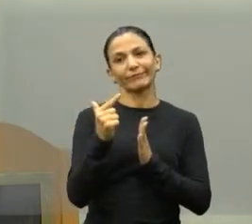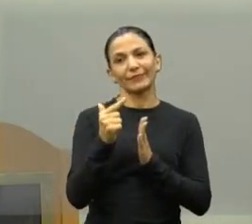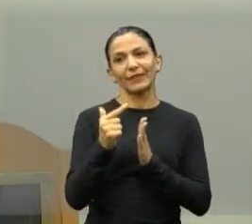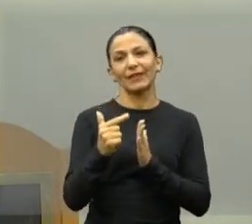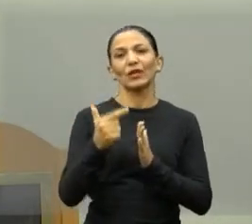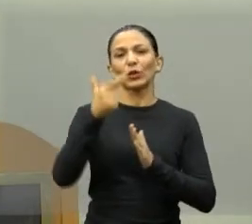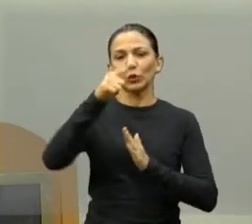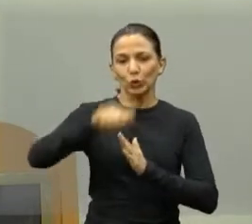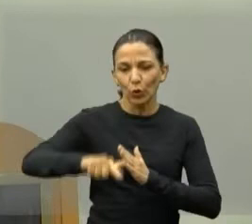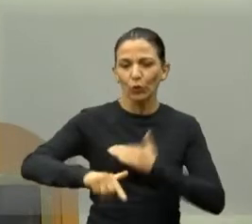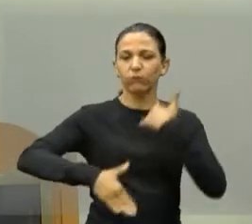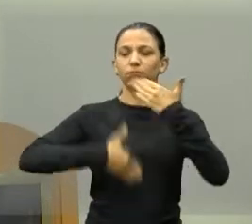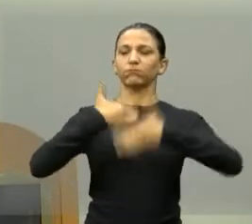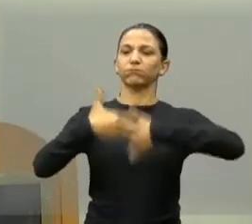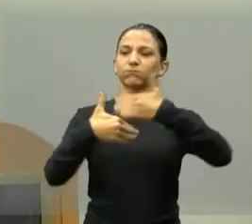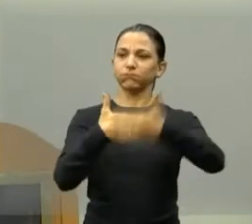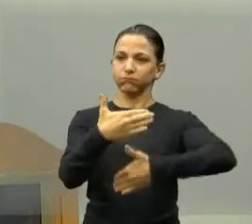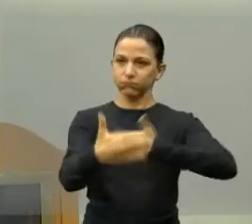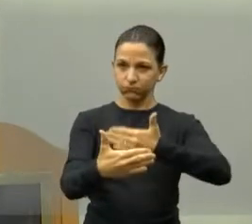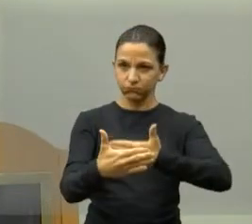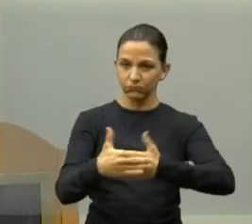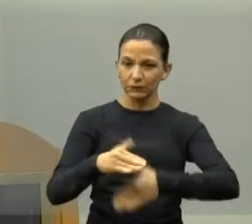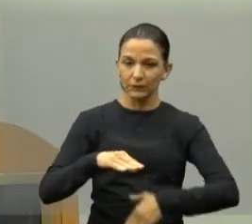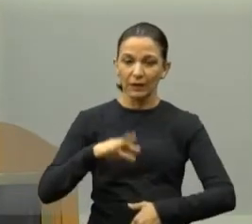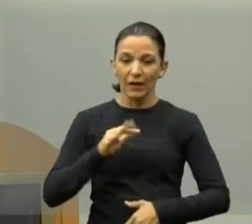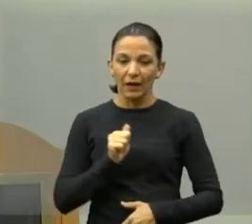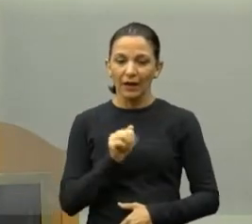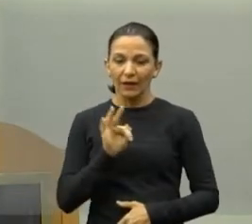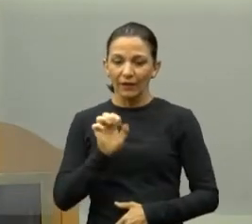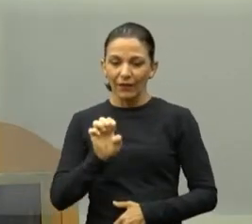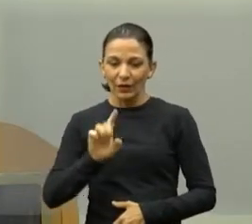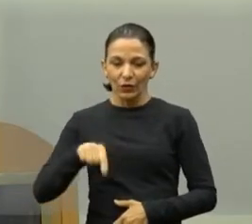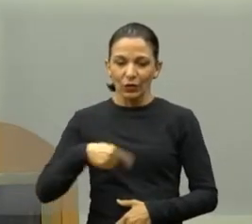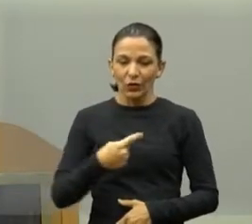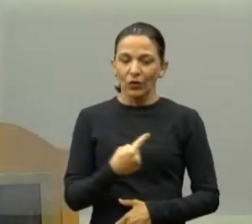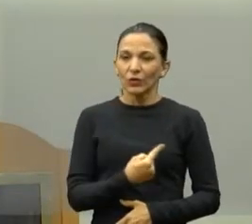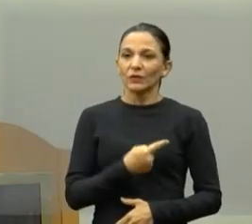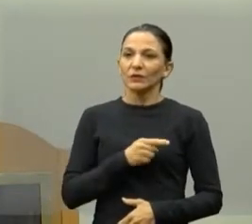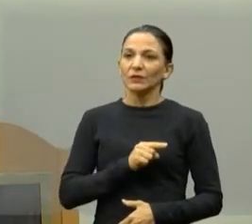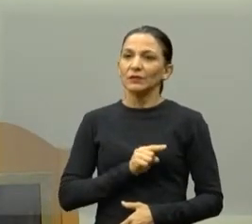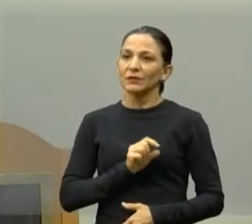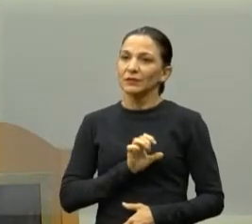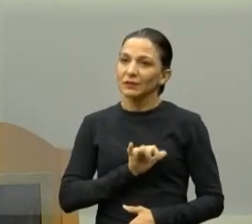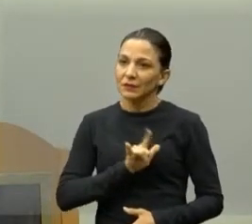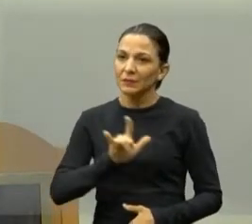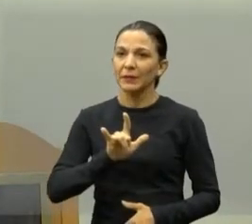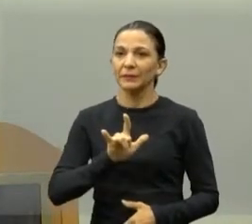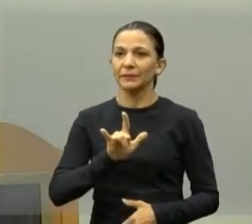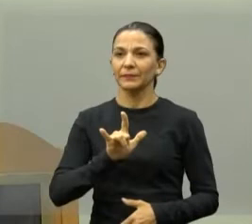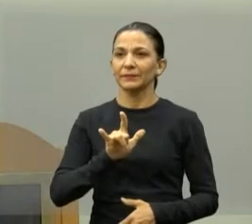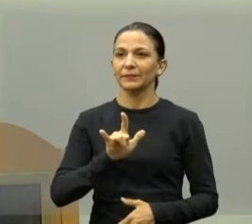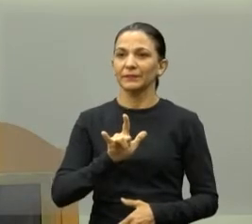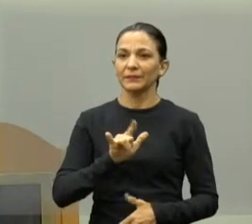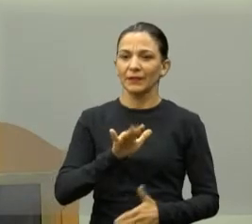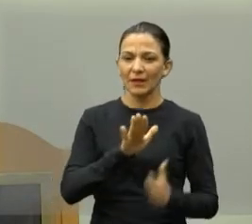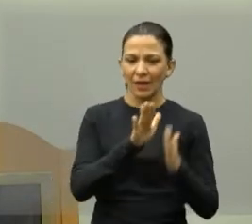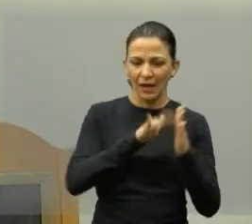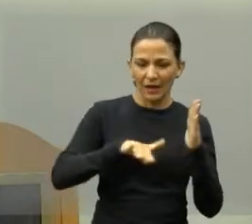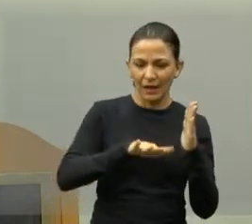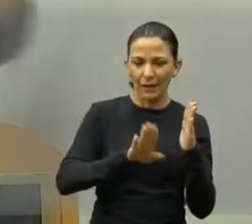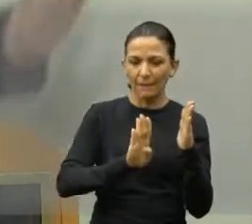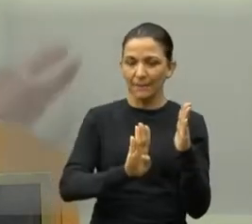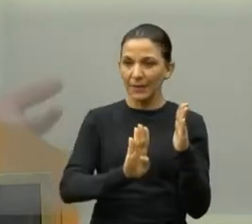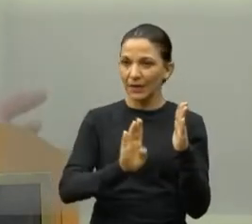aí recomeça mas nós amamos a Ferroviária quando ela tava na bezinha e no tá vamos e